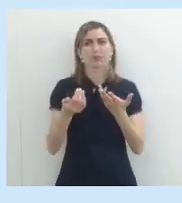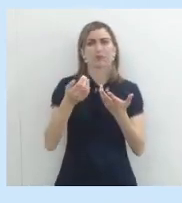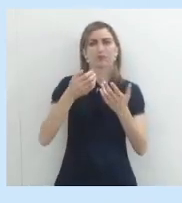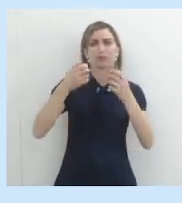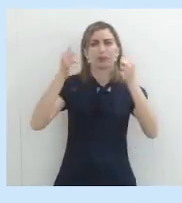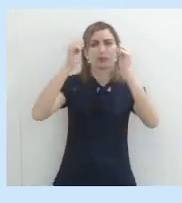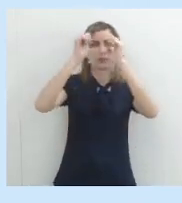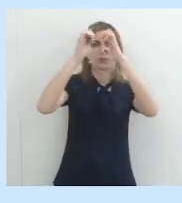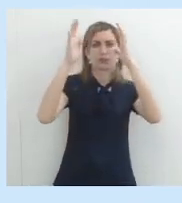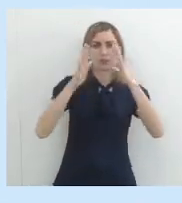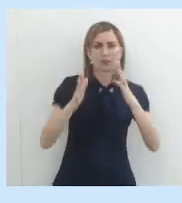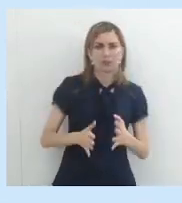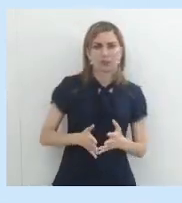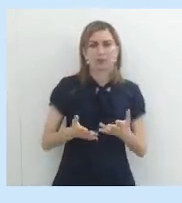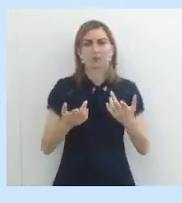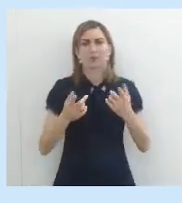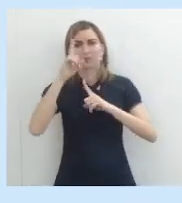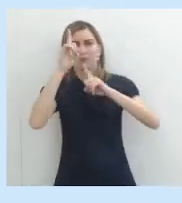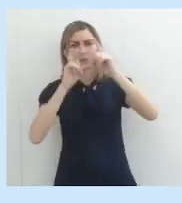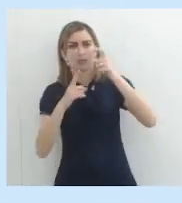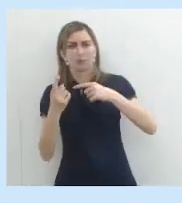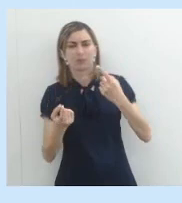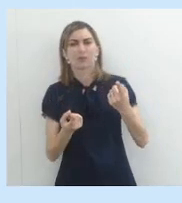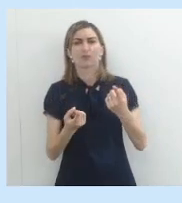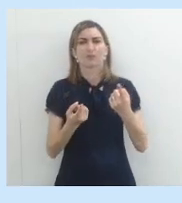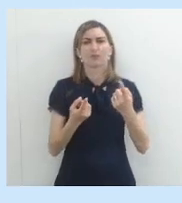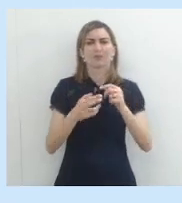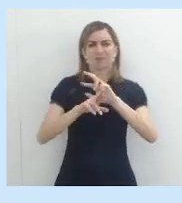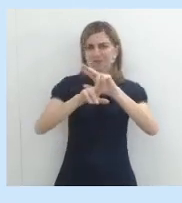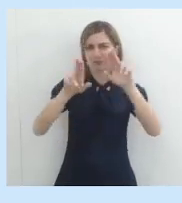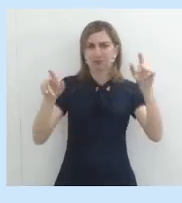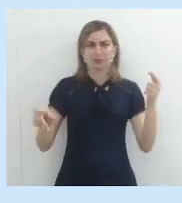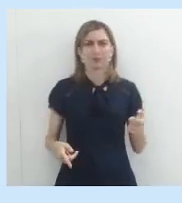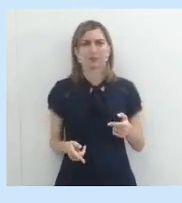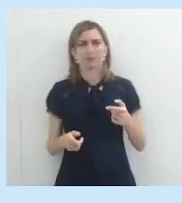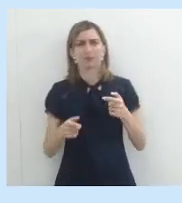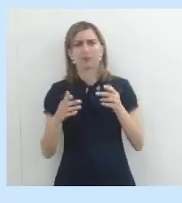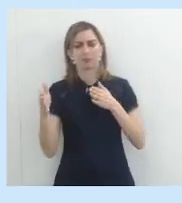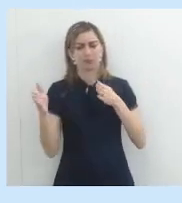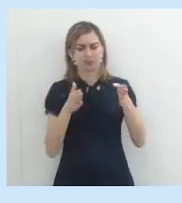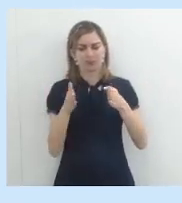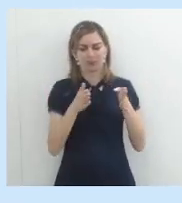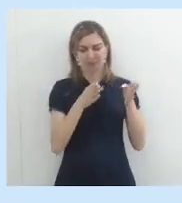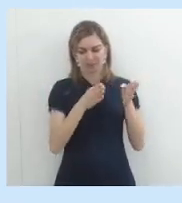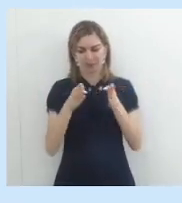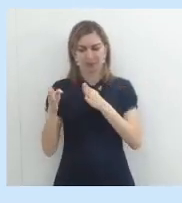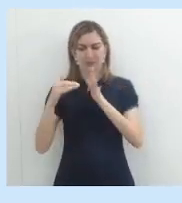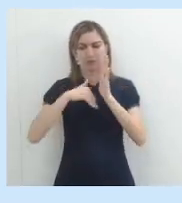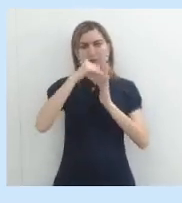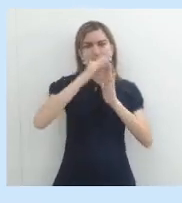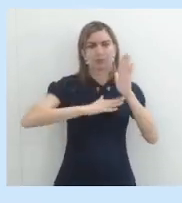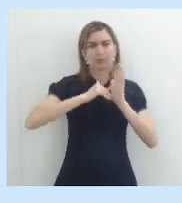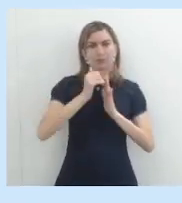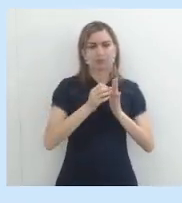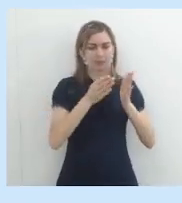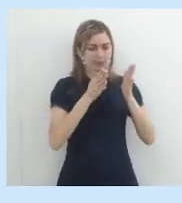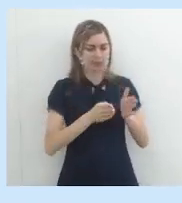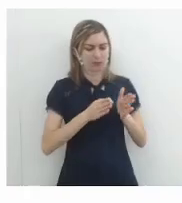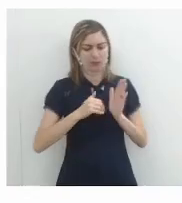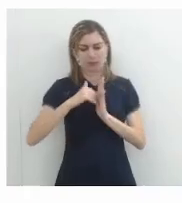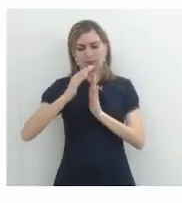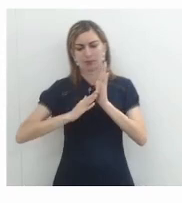pelo impressionismo. Então ele vai ter vários períodos das pinturas na